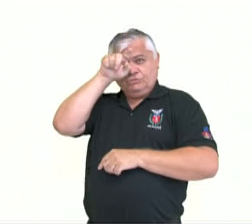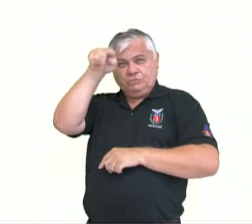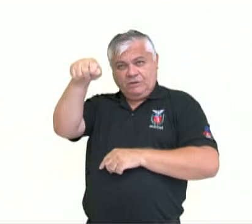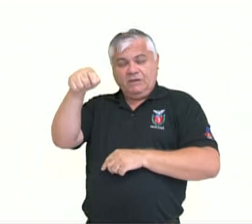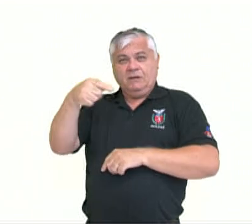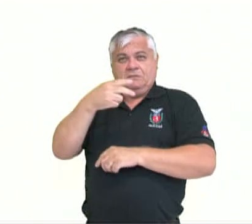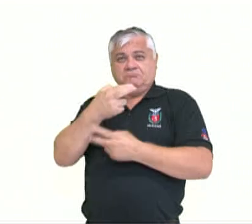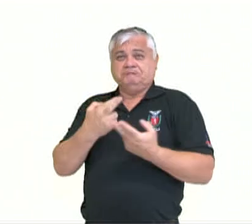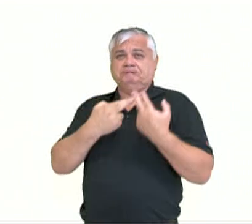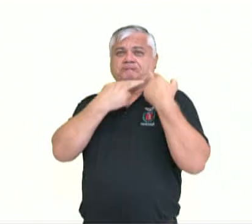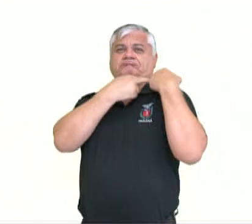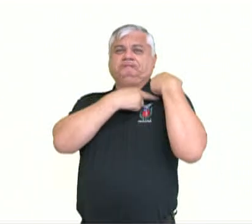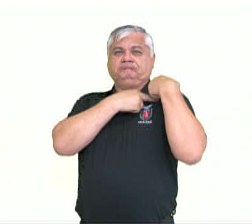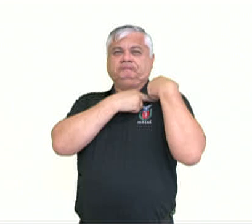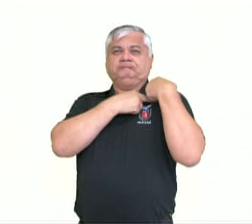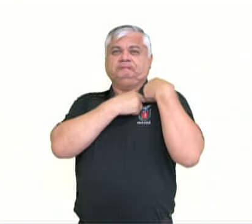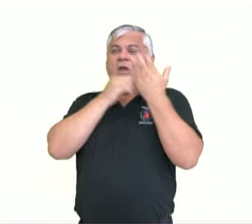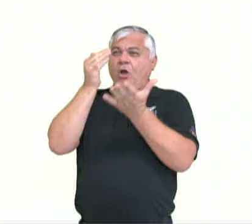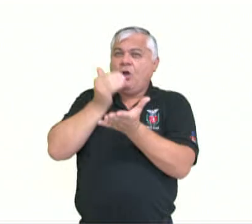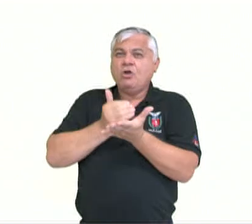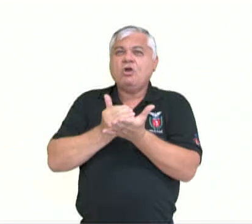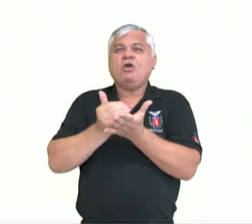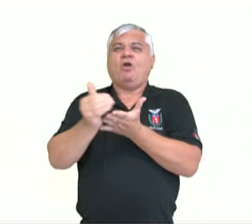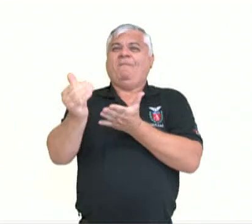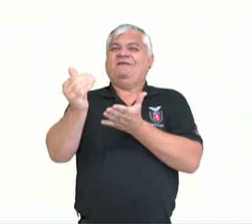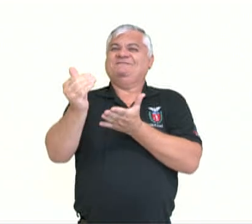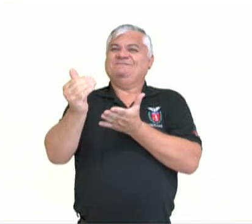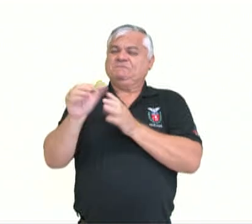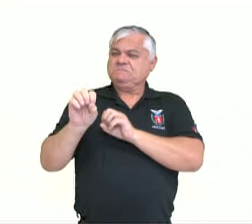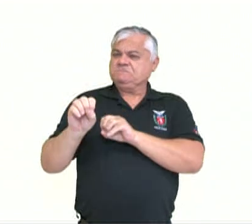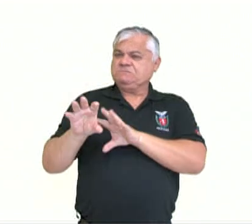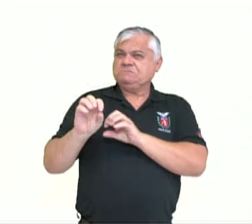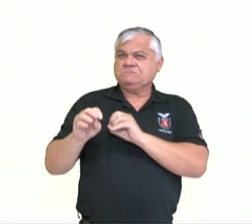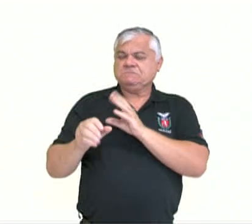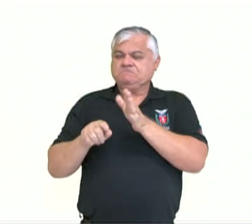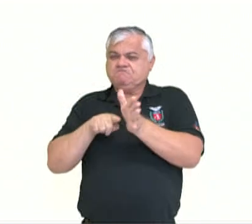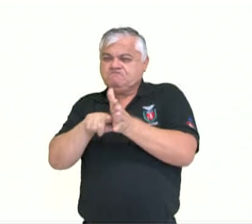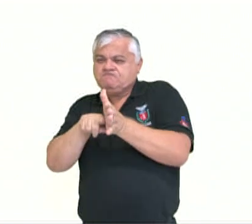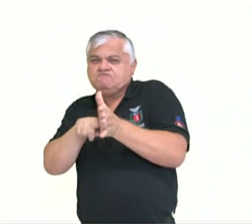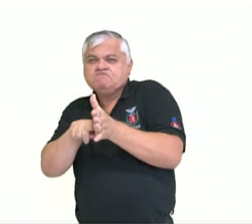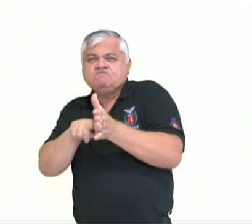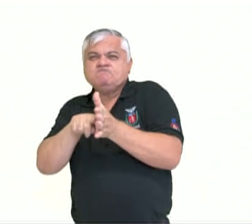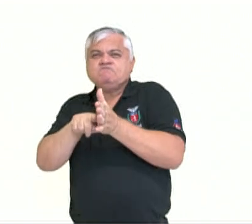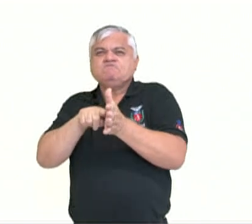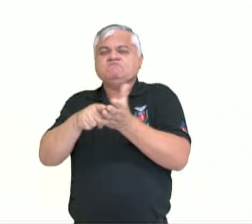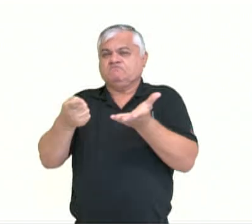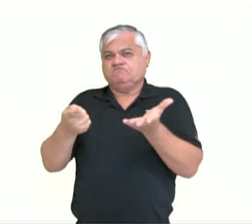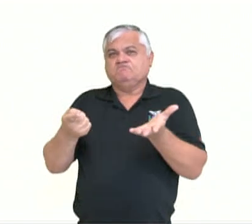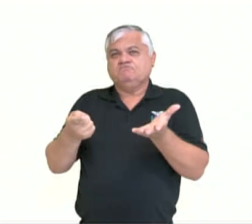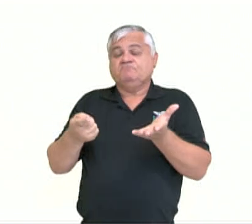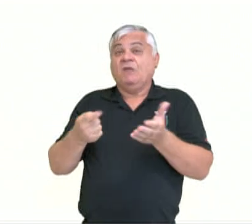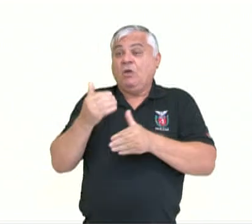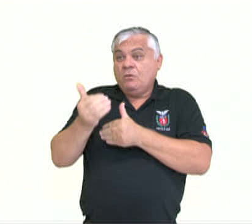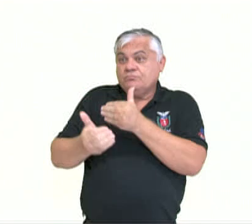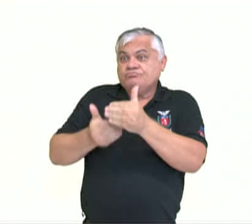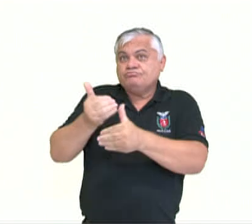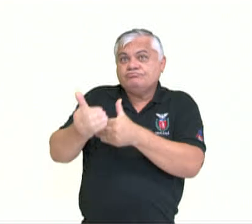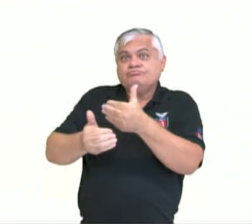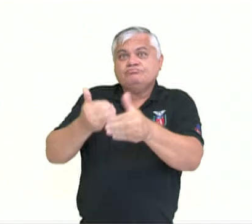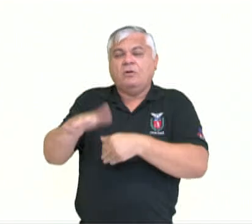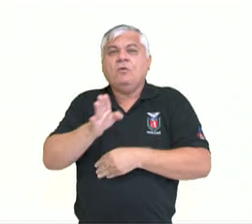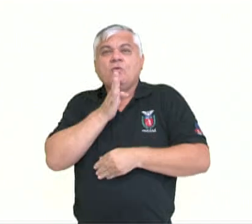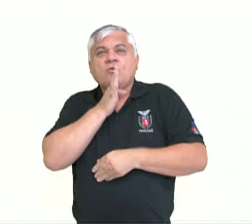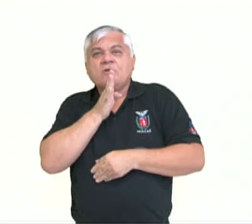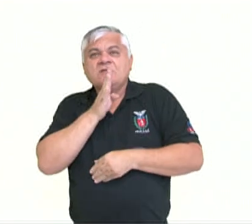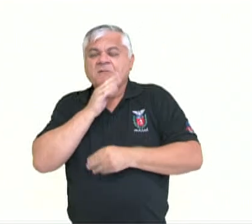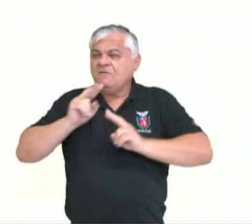difundir e aprofundar as perspectivas do saber, incluindo mesmo a dimensão do saber pelo saber, isto é, do conhecimento